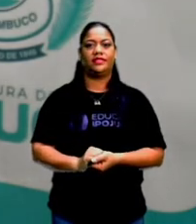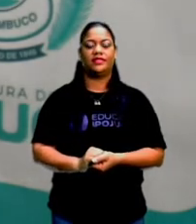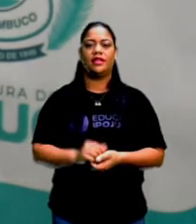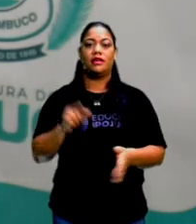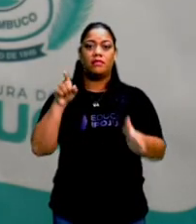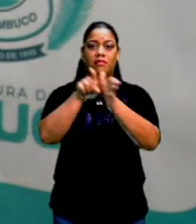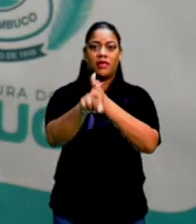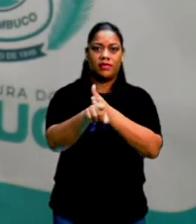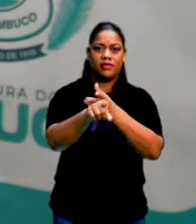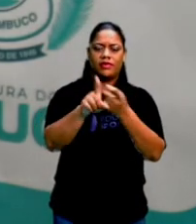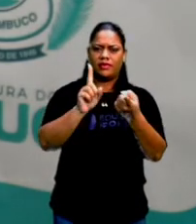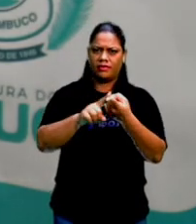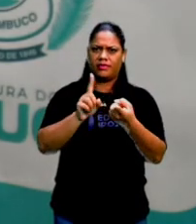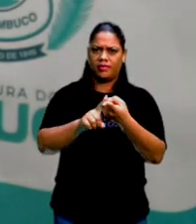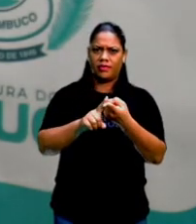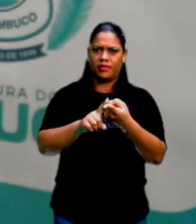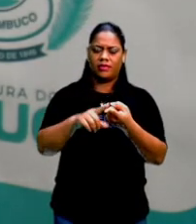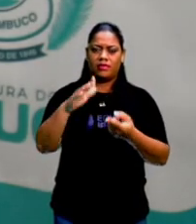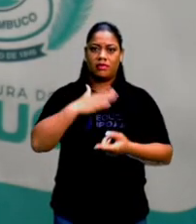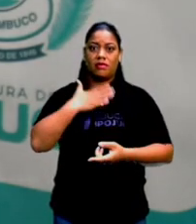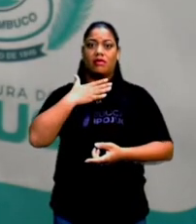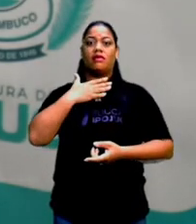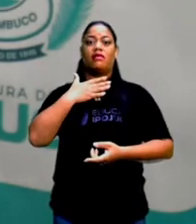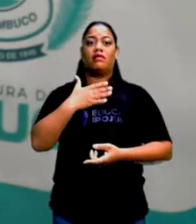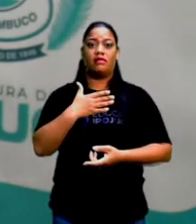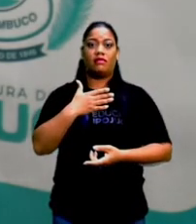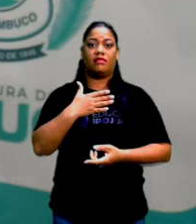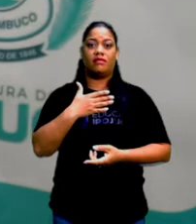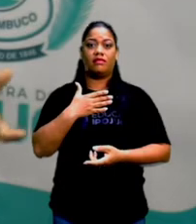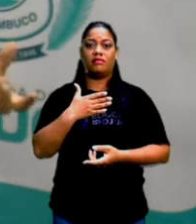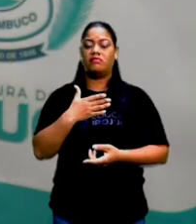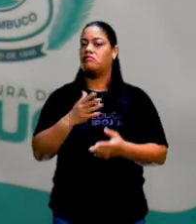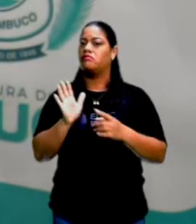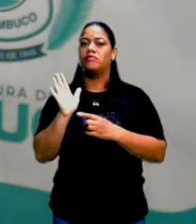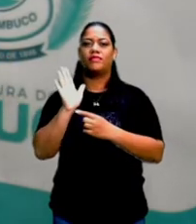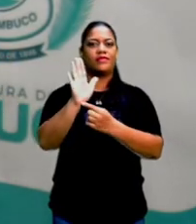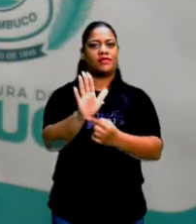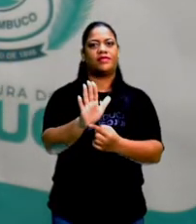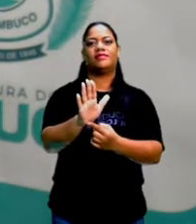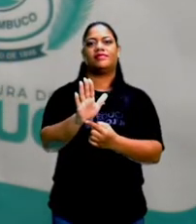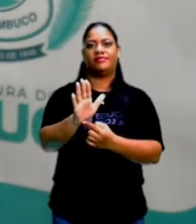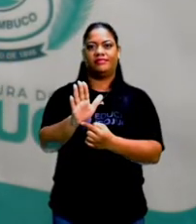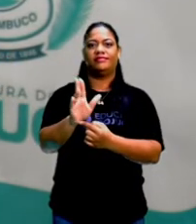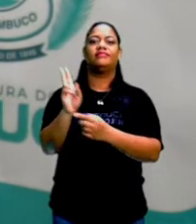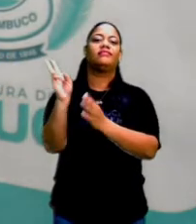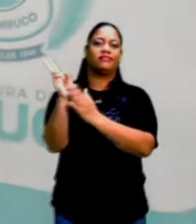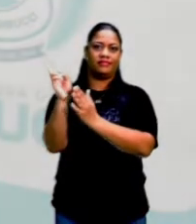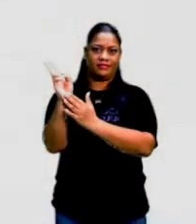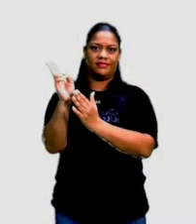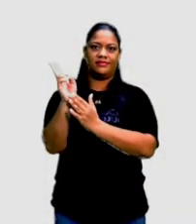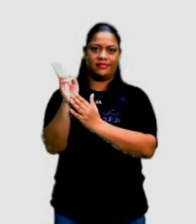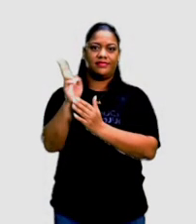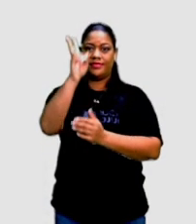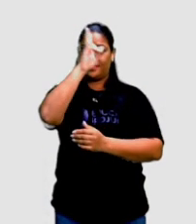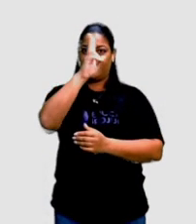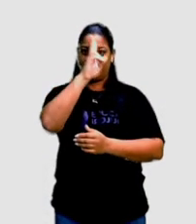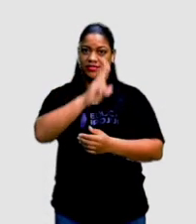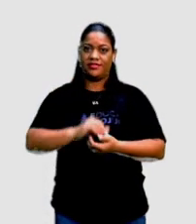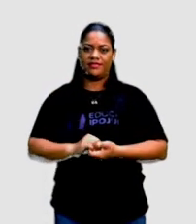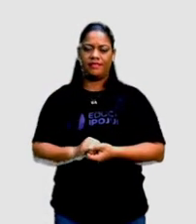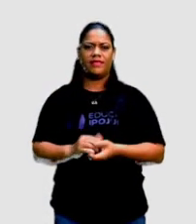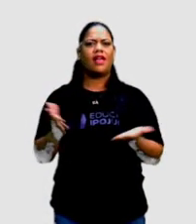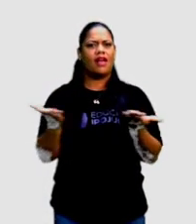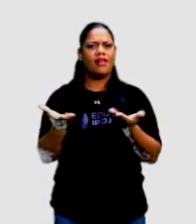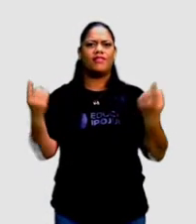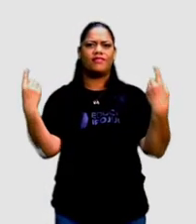ele questiona e ao mesmo tempo ele está espantado por não aparecerem aí os indígenas. Observem só. Agora